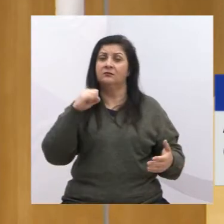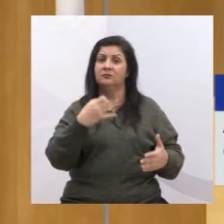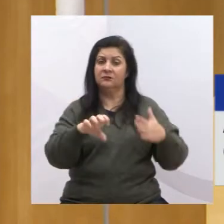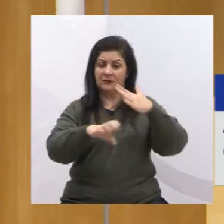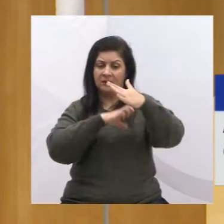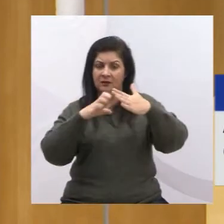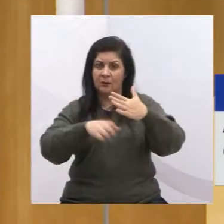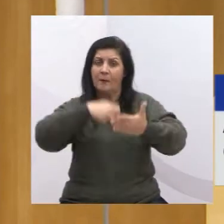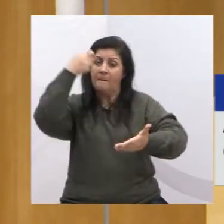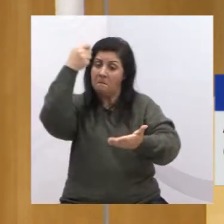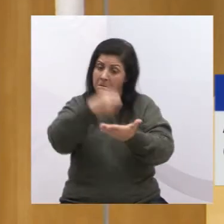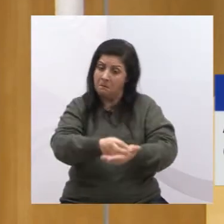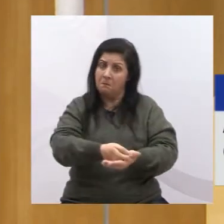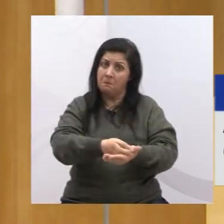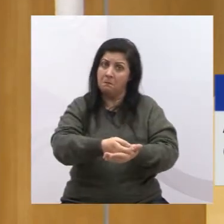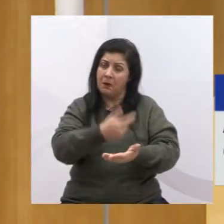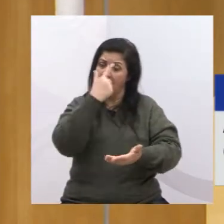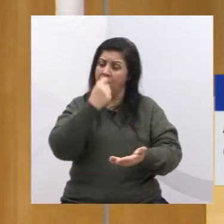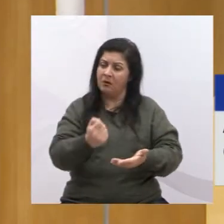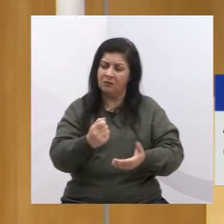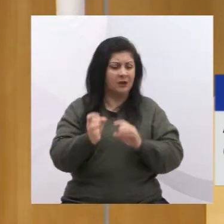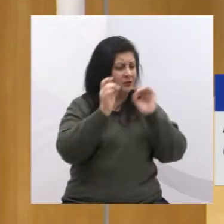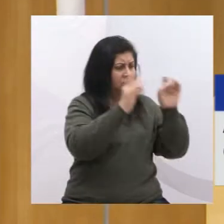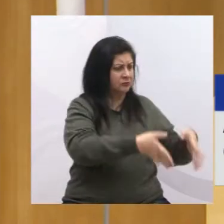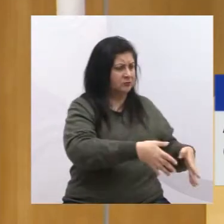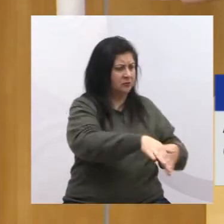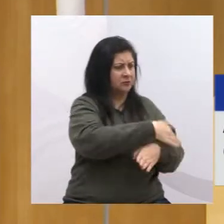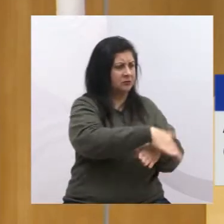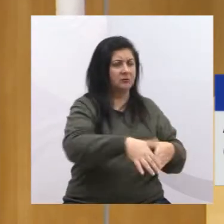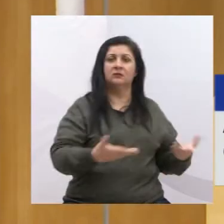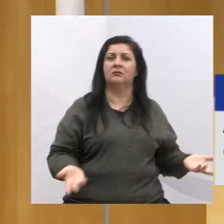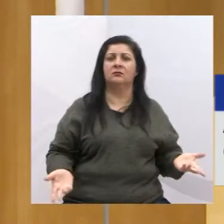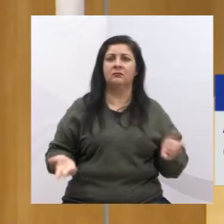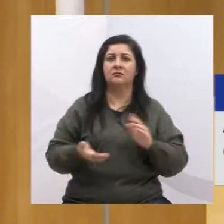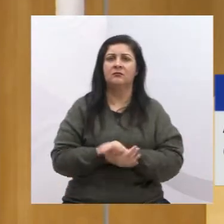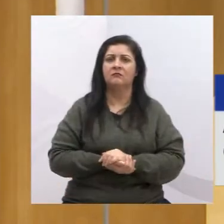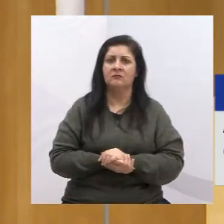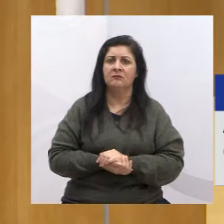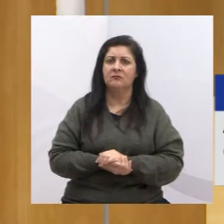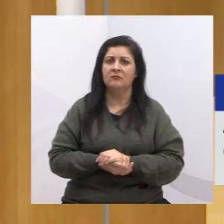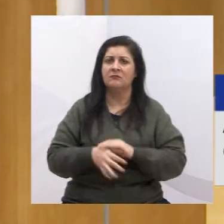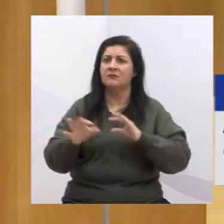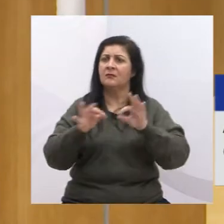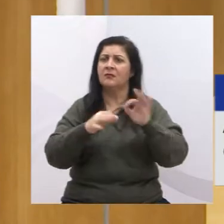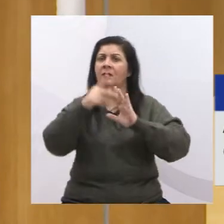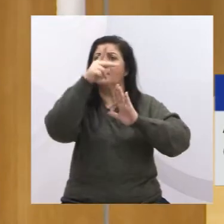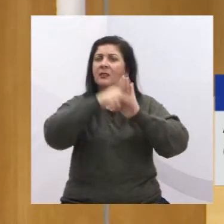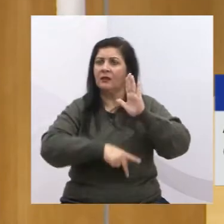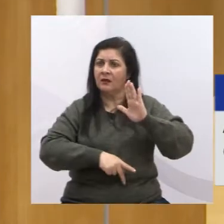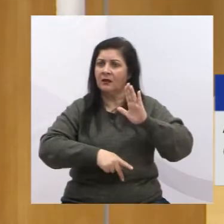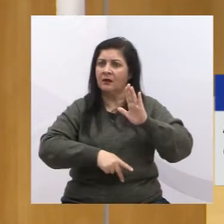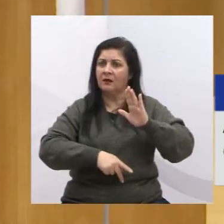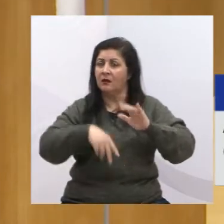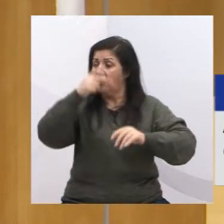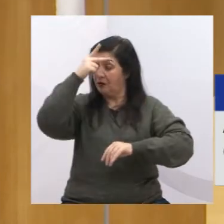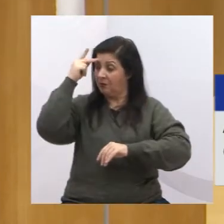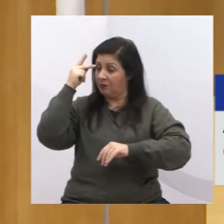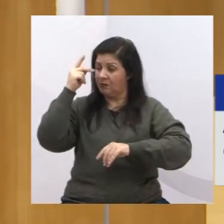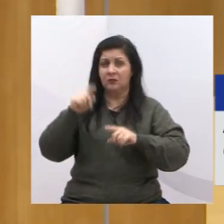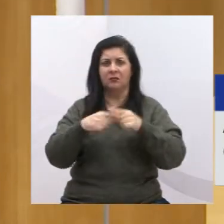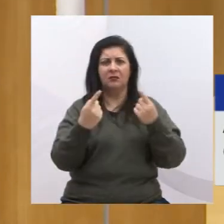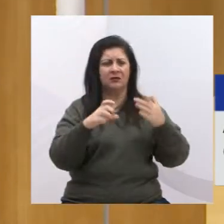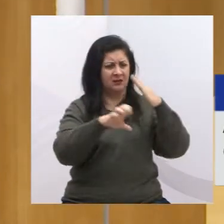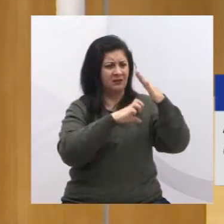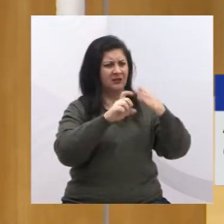para limpar está jogando na rua, o Rodrigo coloca um projeto para que o morador cumpra com a obrigação dele, se a empresa